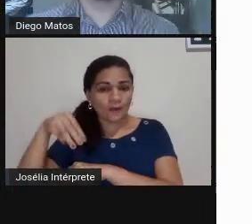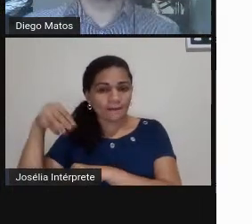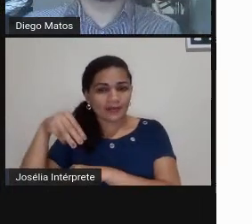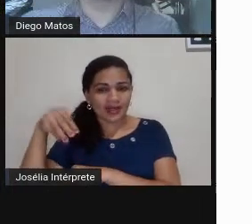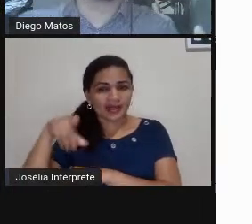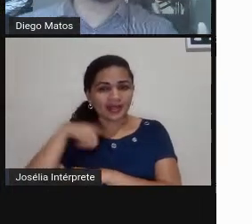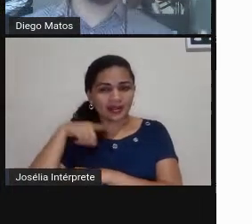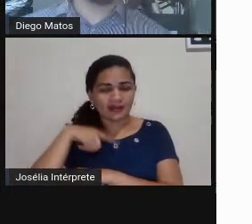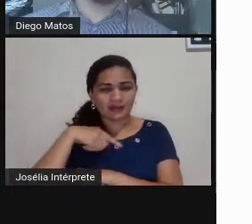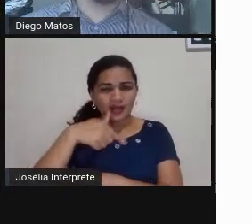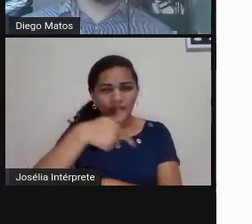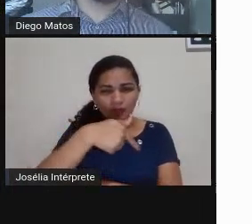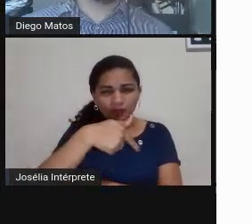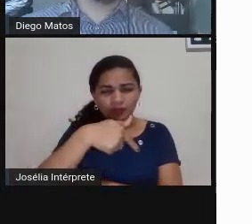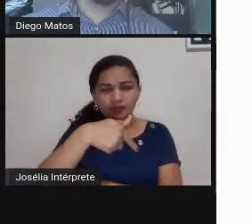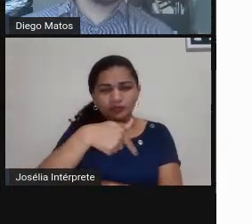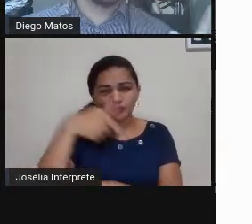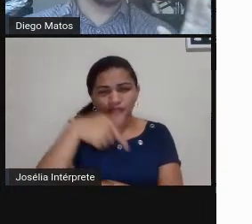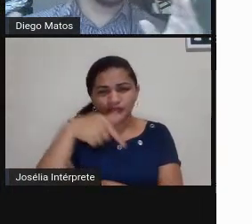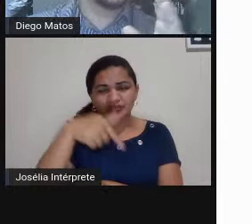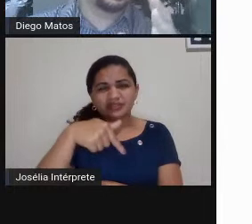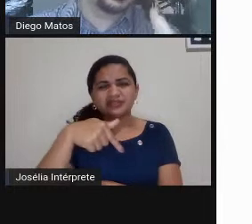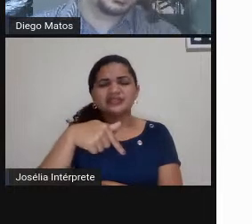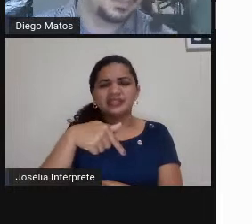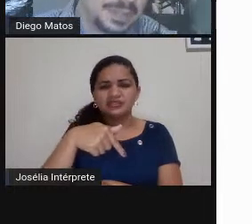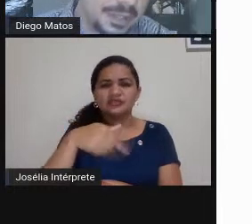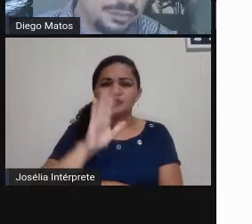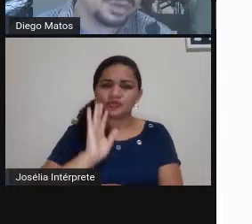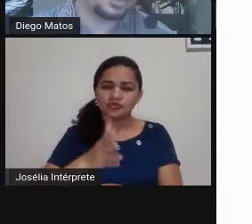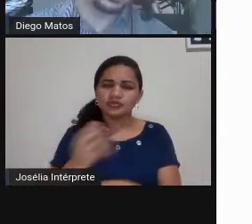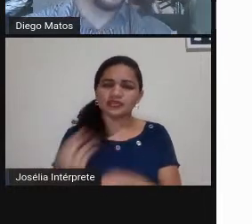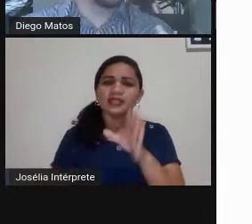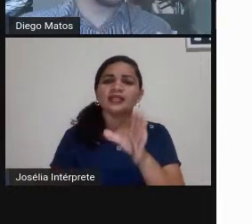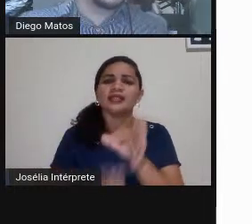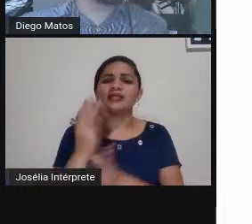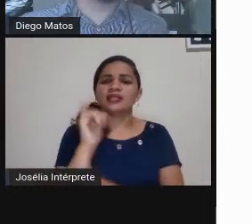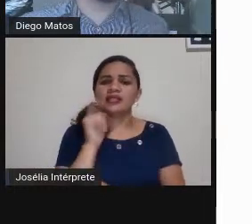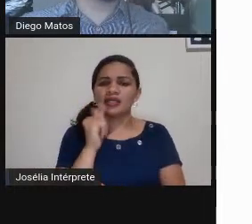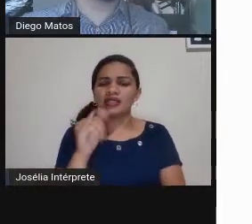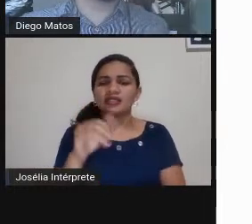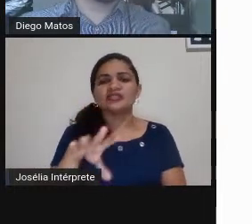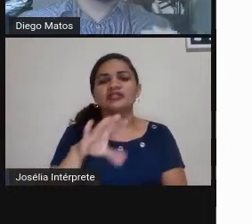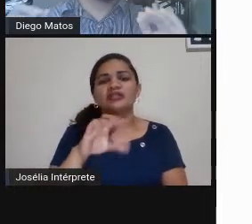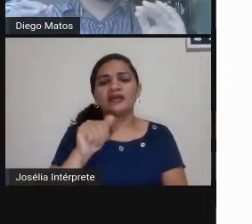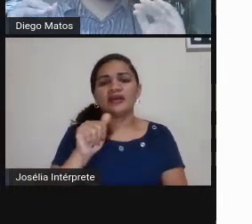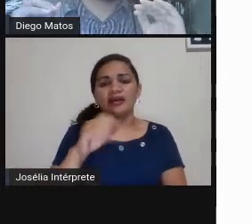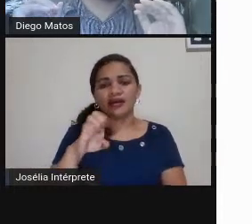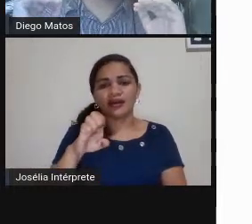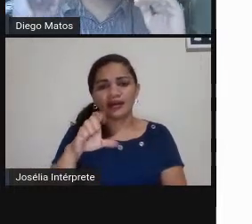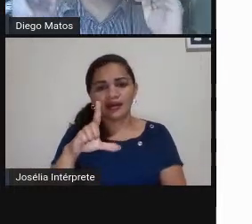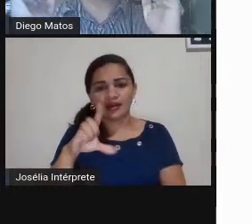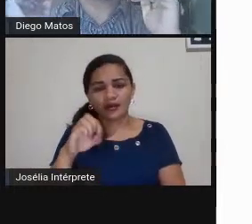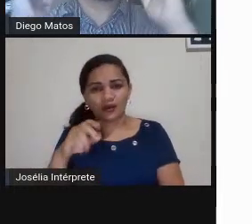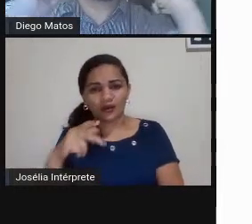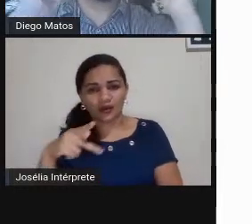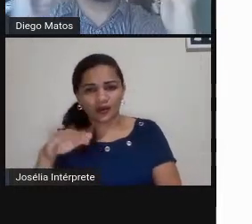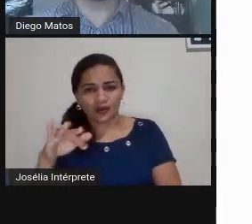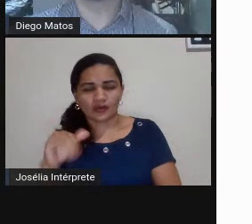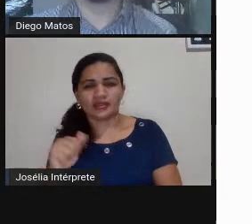é o sétimo em geração de energia eólica E aí eu trouxe tempo de energia óleo que muita das vezes é